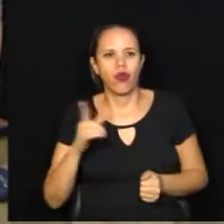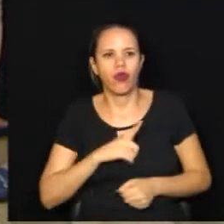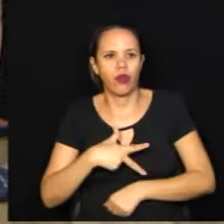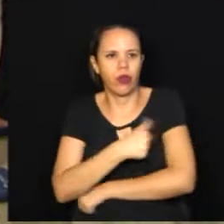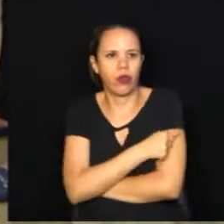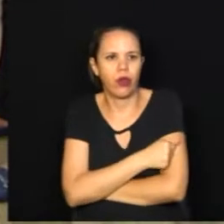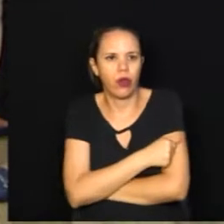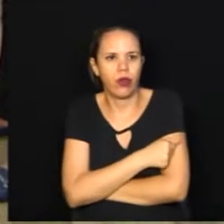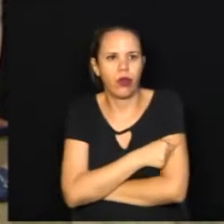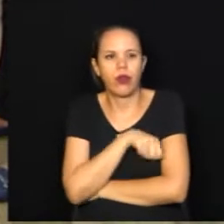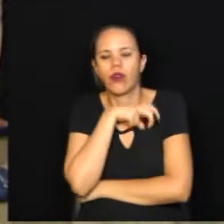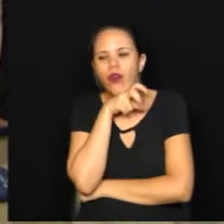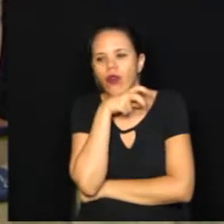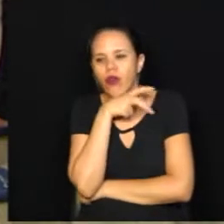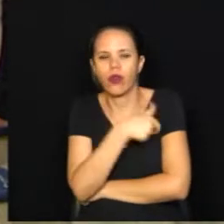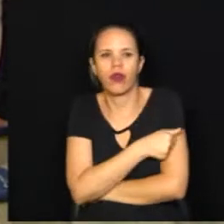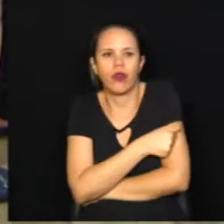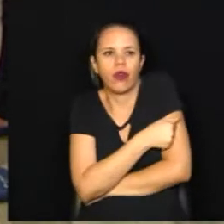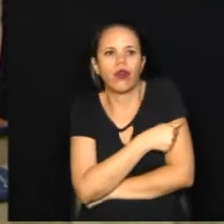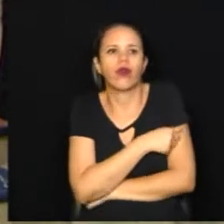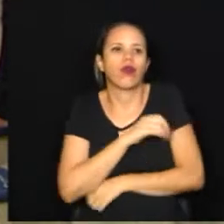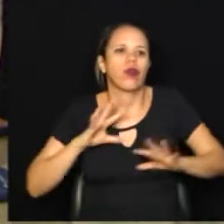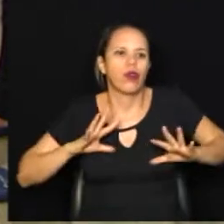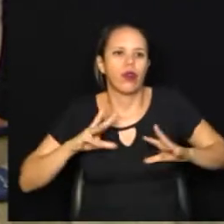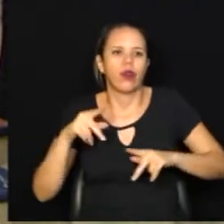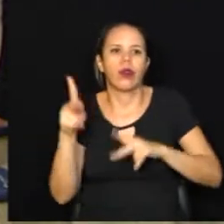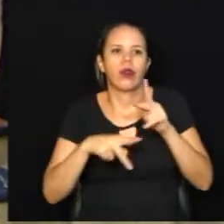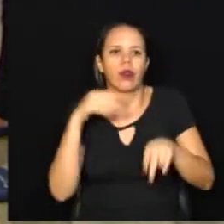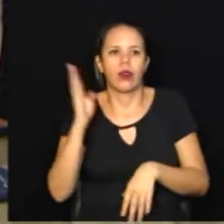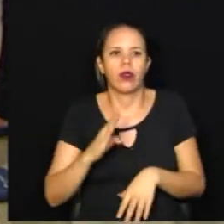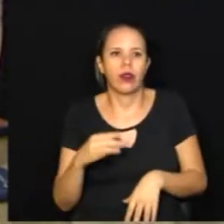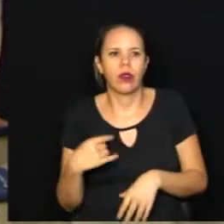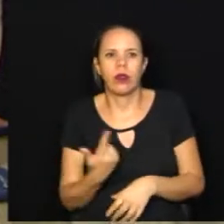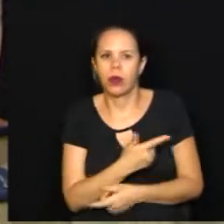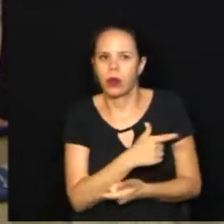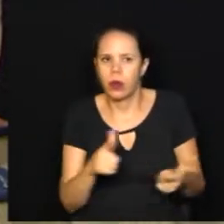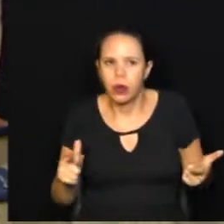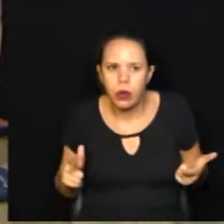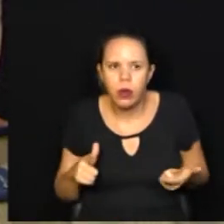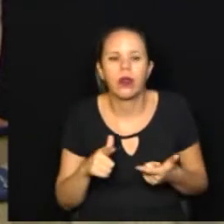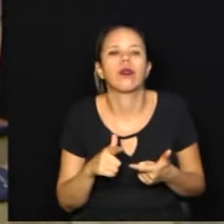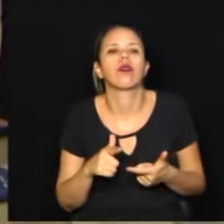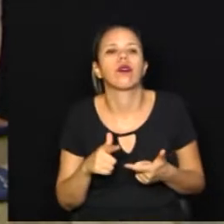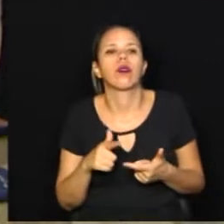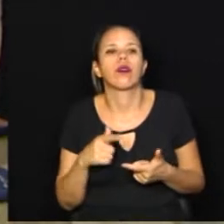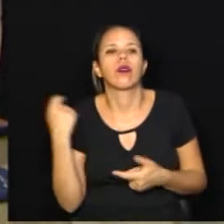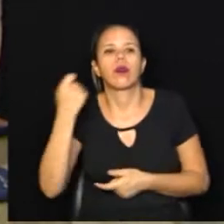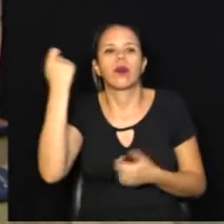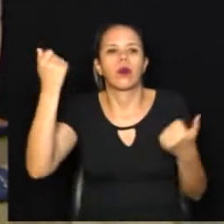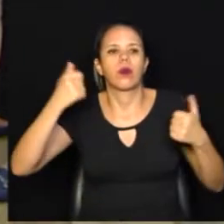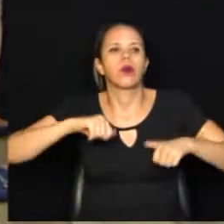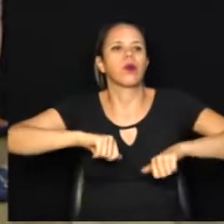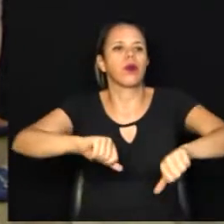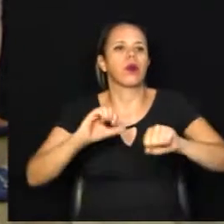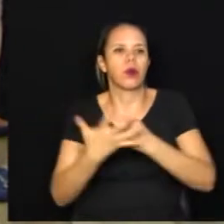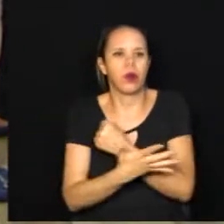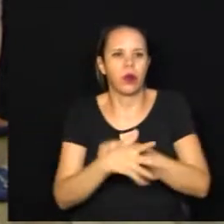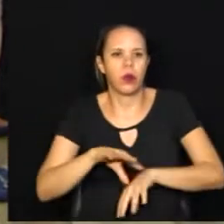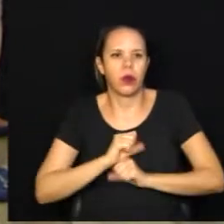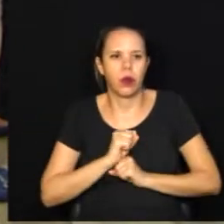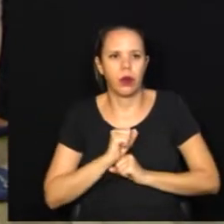então, a Butanvac imunizando, então, os brasileiros para que não tenham a forma mais grave da Covid-19,